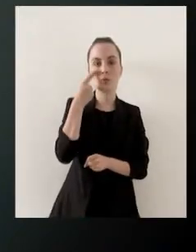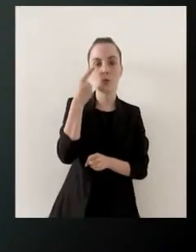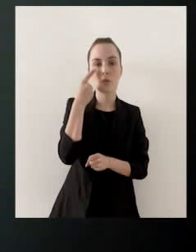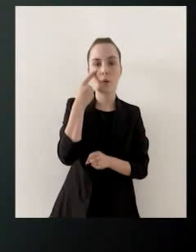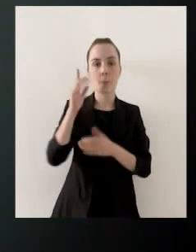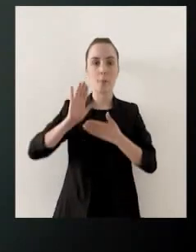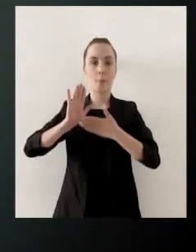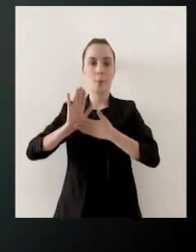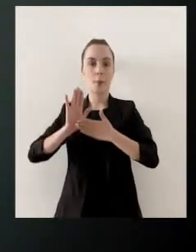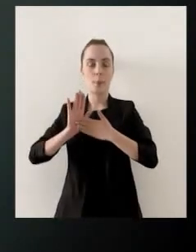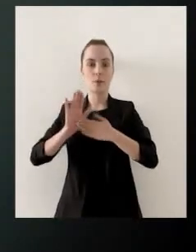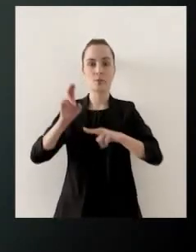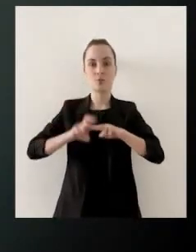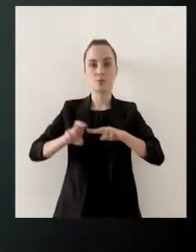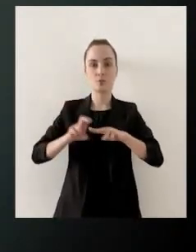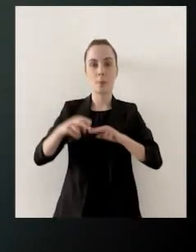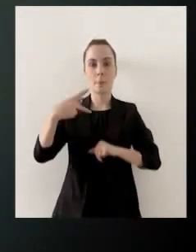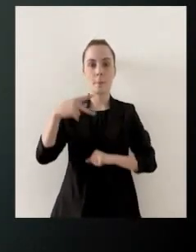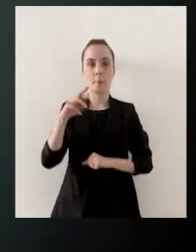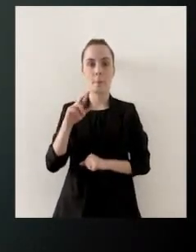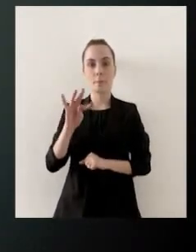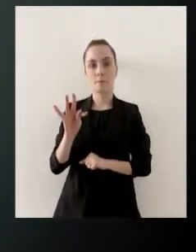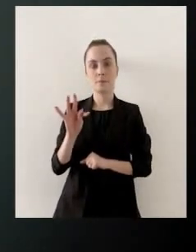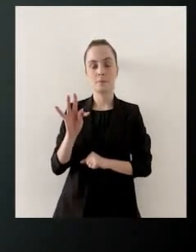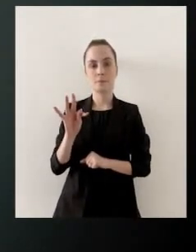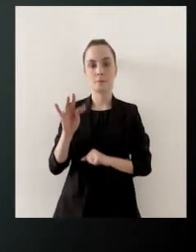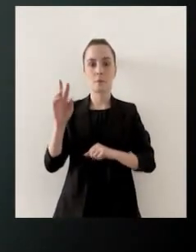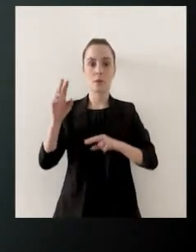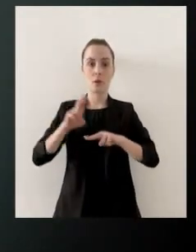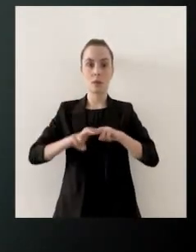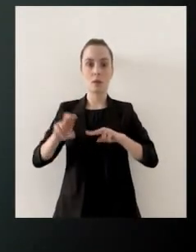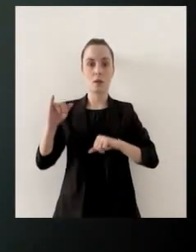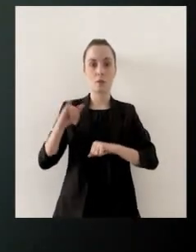anos tu escuta promessas de metrô, BRT,